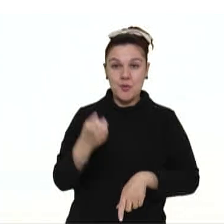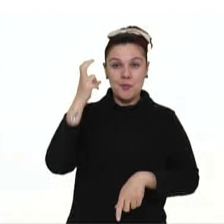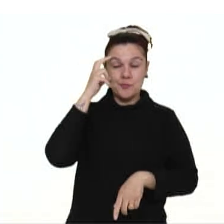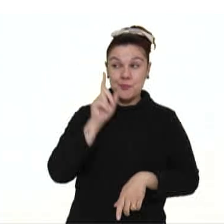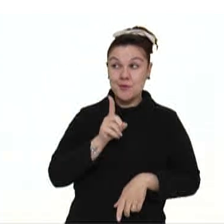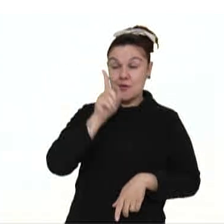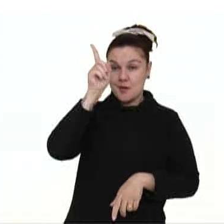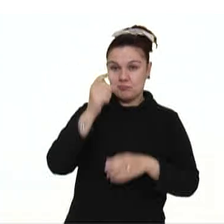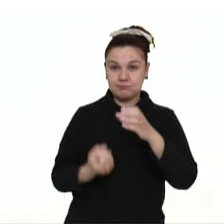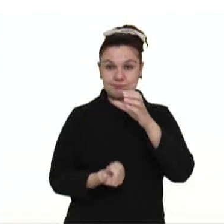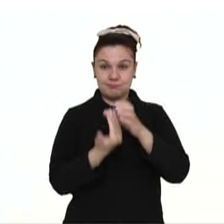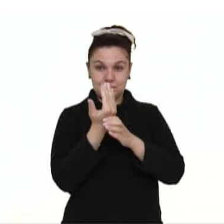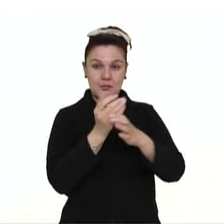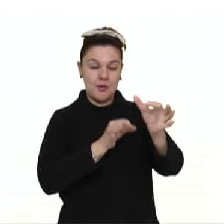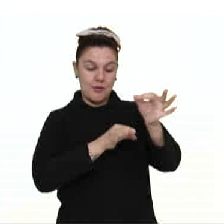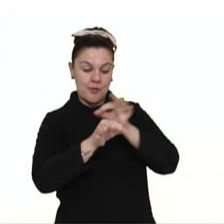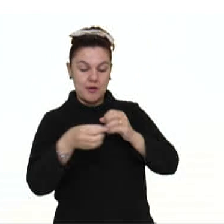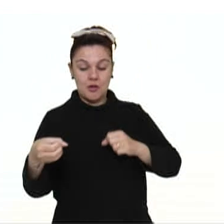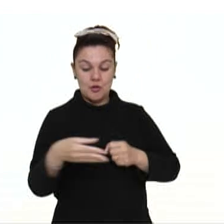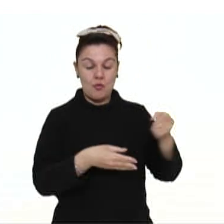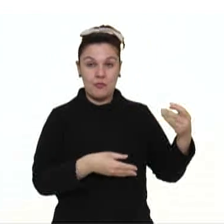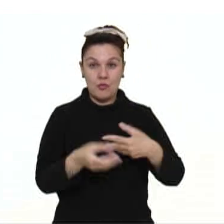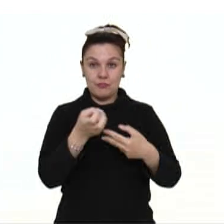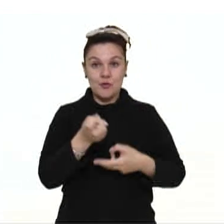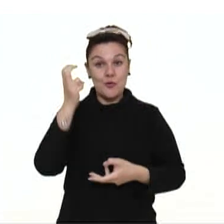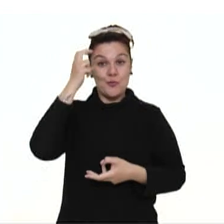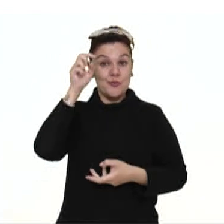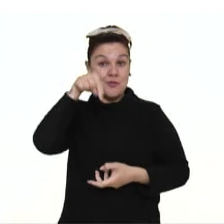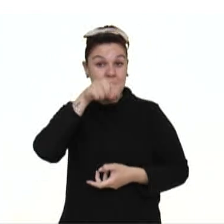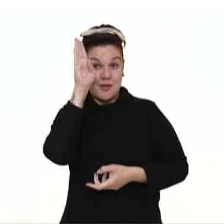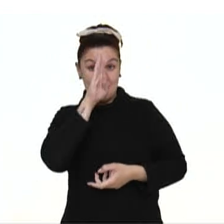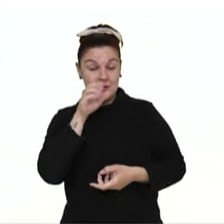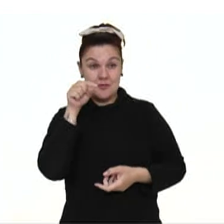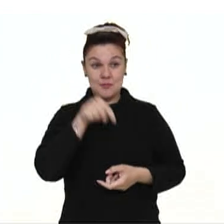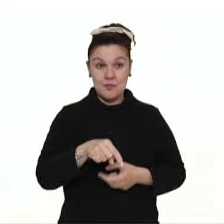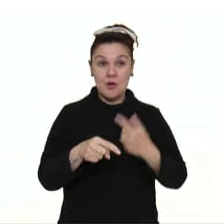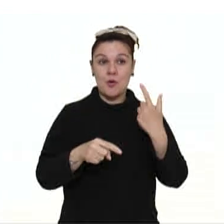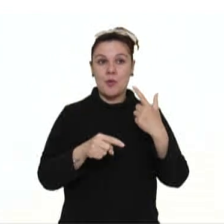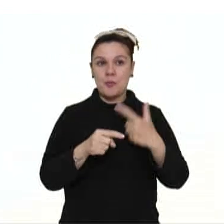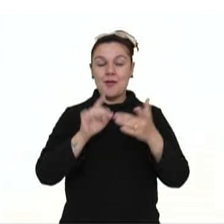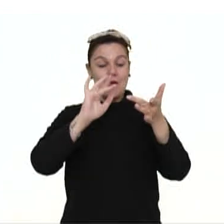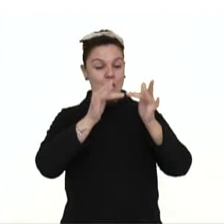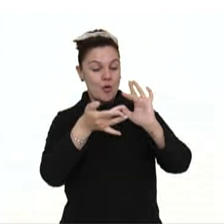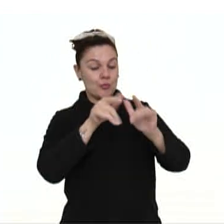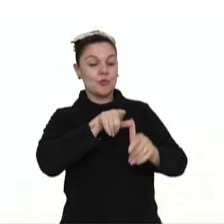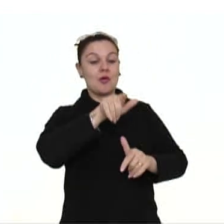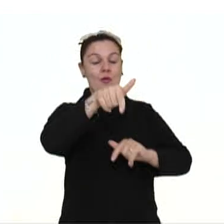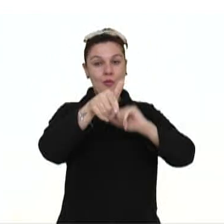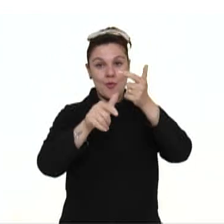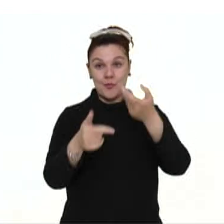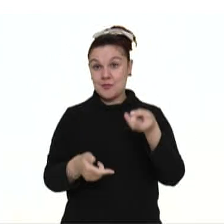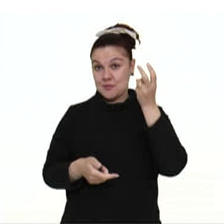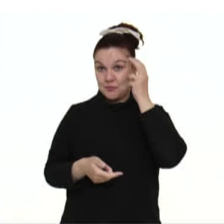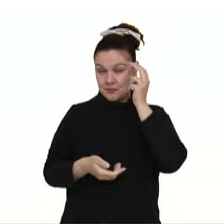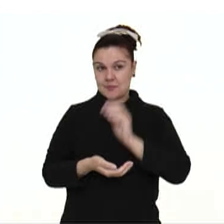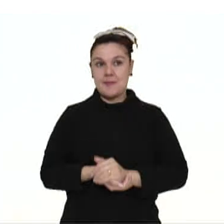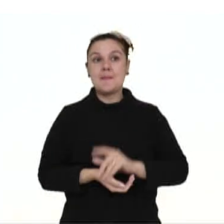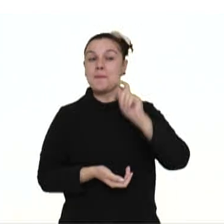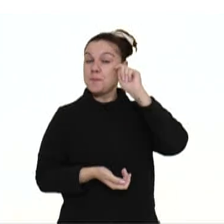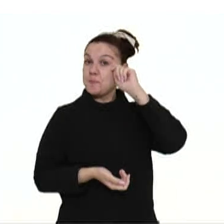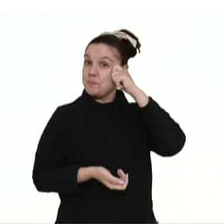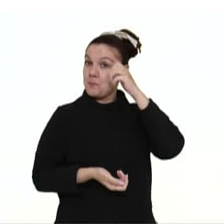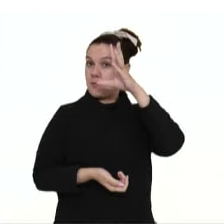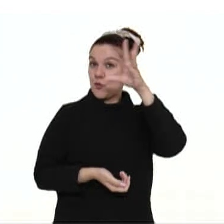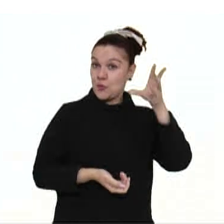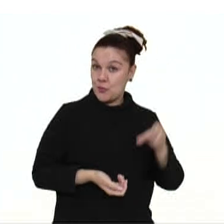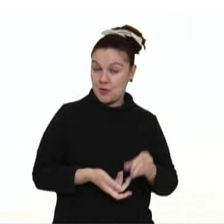de origem e recriação de novas práticas culturais através do contato com outras culturas. O negro